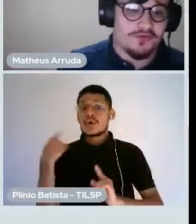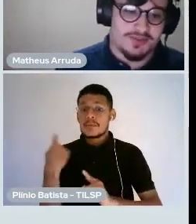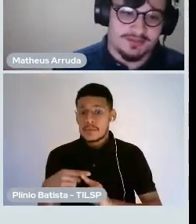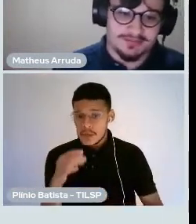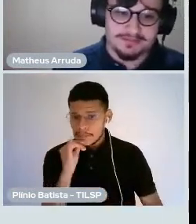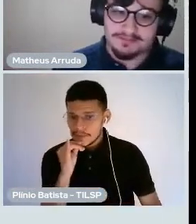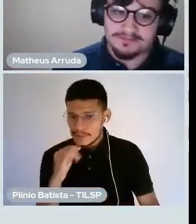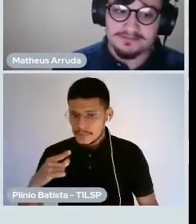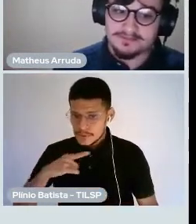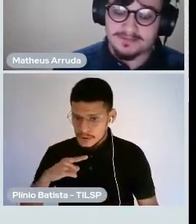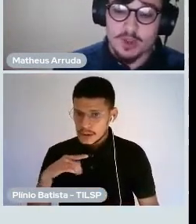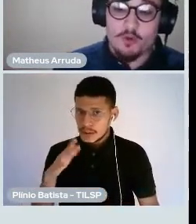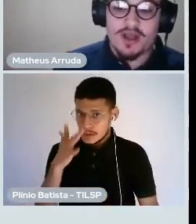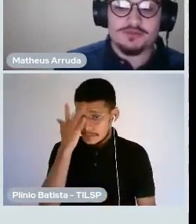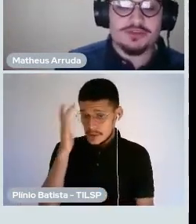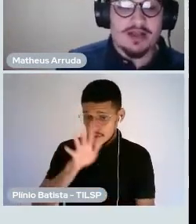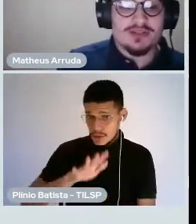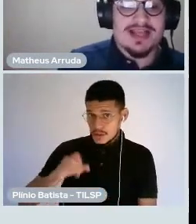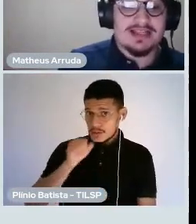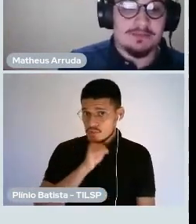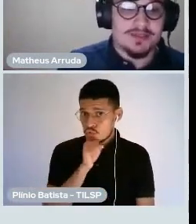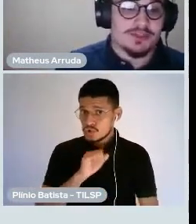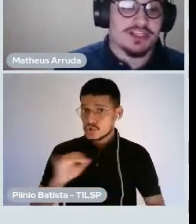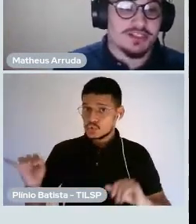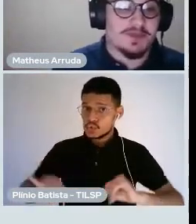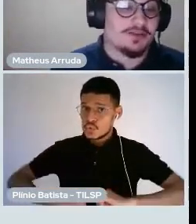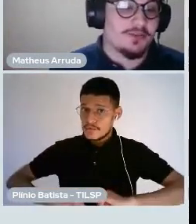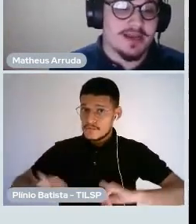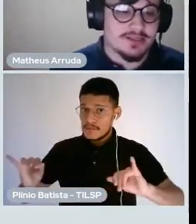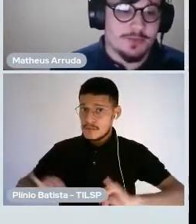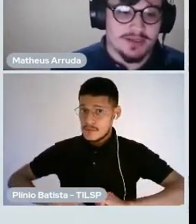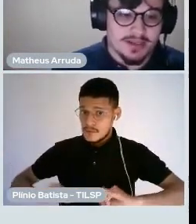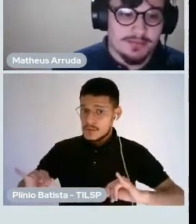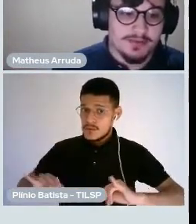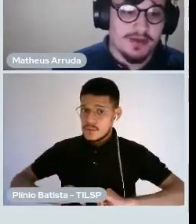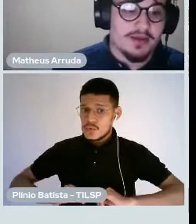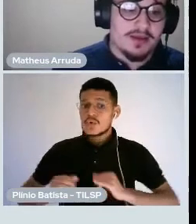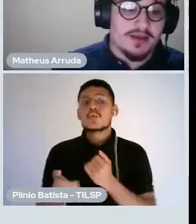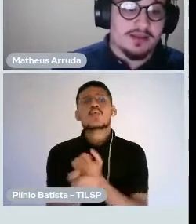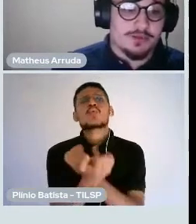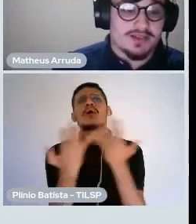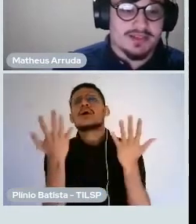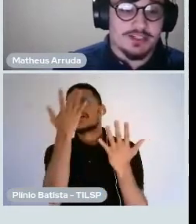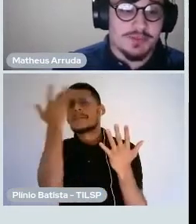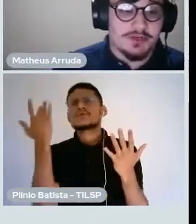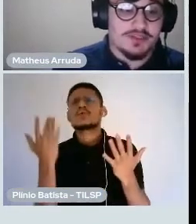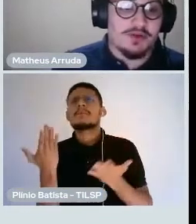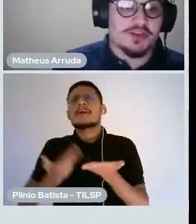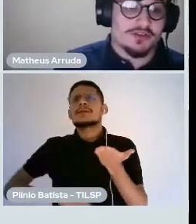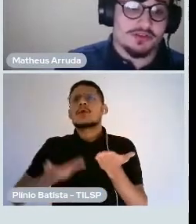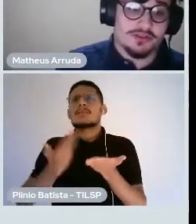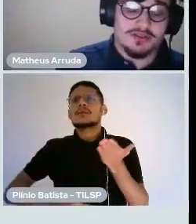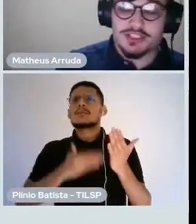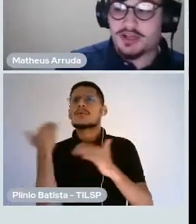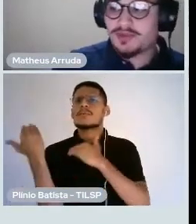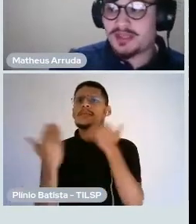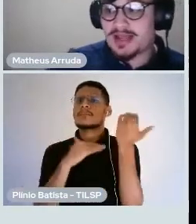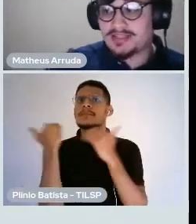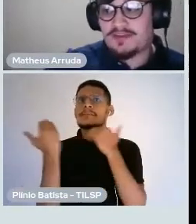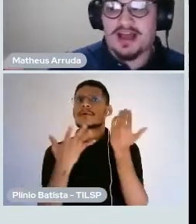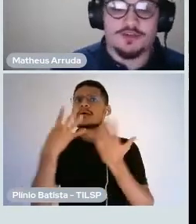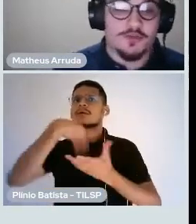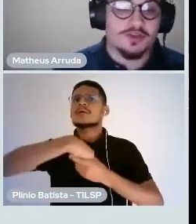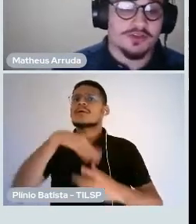sofreu com o Covid. Quanto da quantidade de pessoas que a gente perdeu no Brasil, por exemplo, das 400 mil, são idosos,